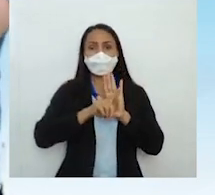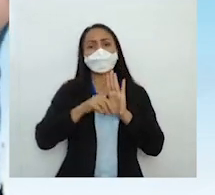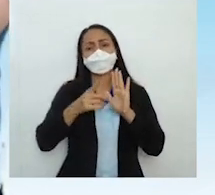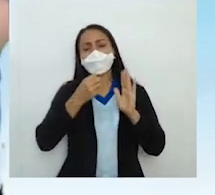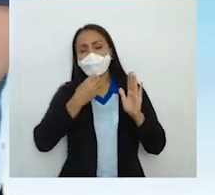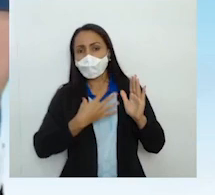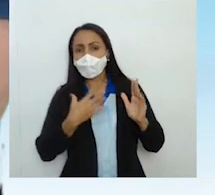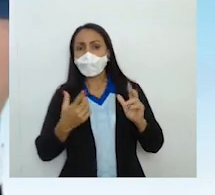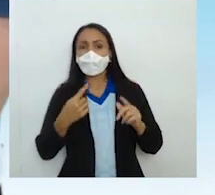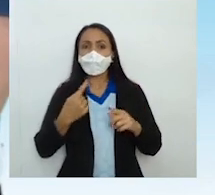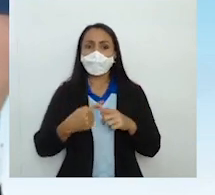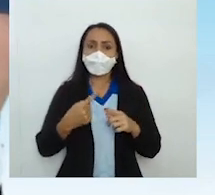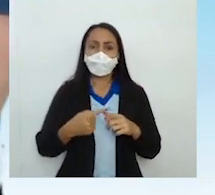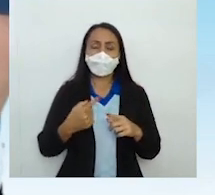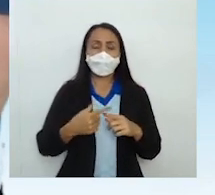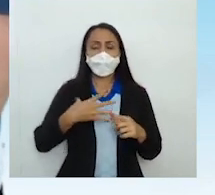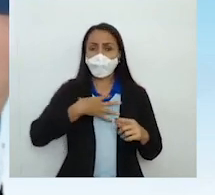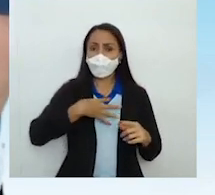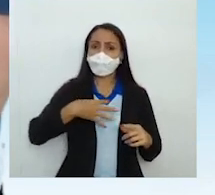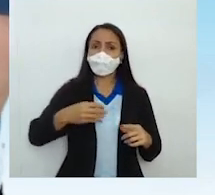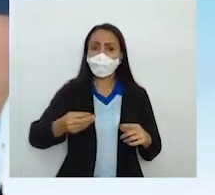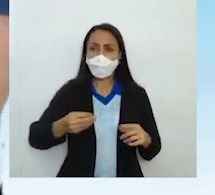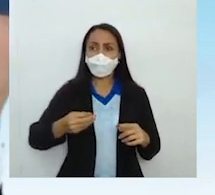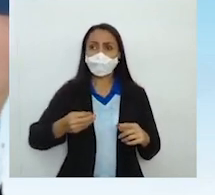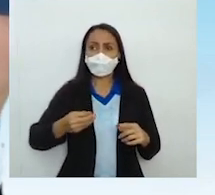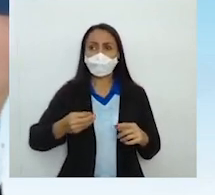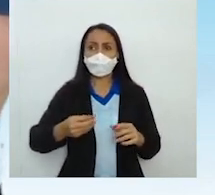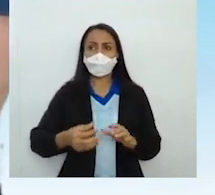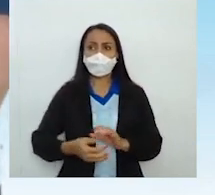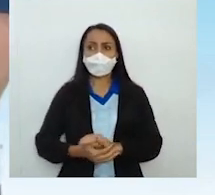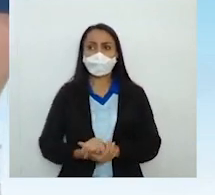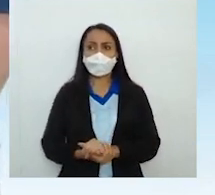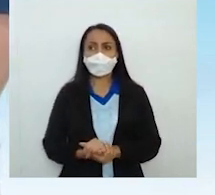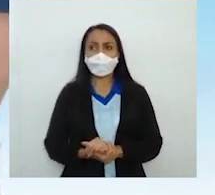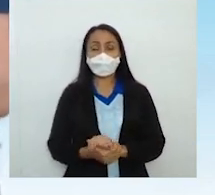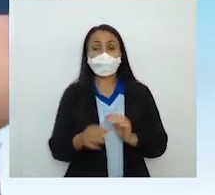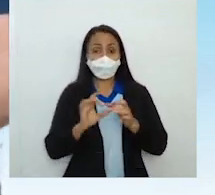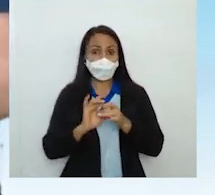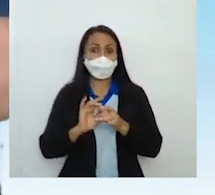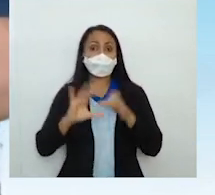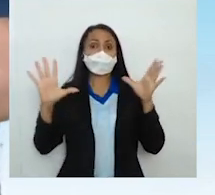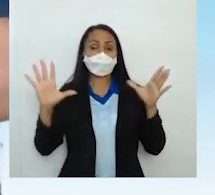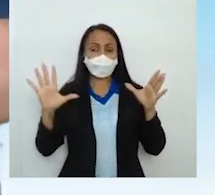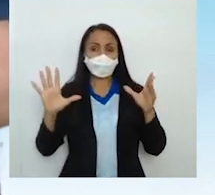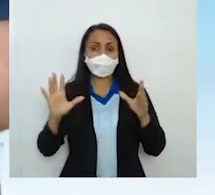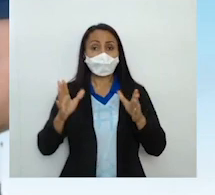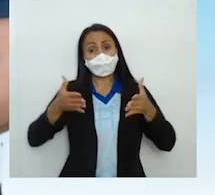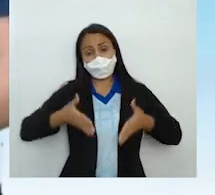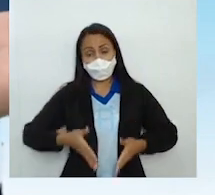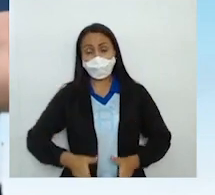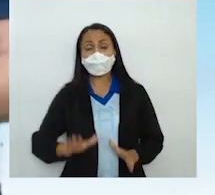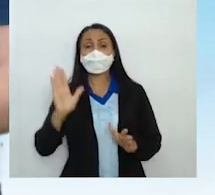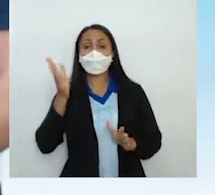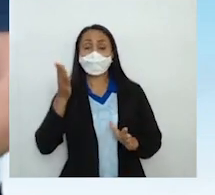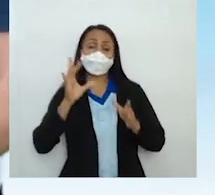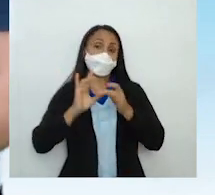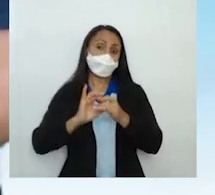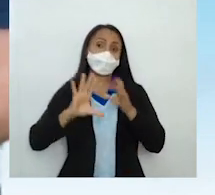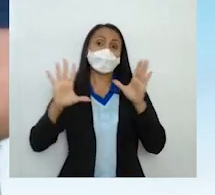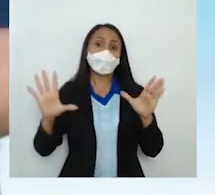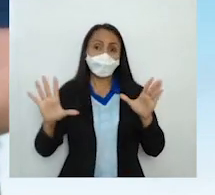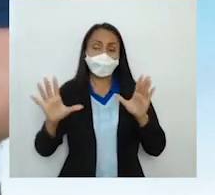porque muitos desses filhos que foram libertados, né? Eles nasceram já libertos, né? Mesmo tendo